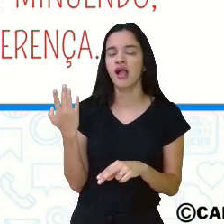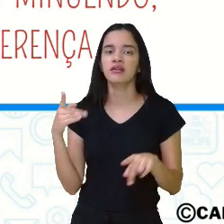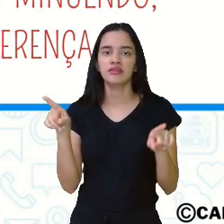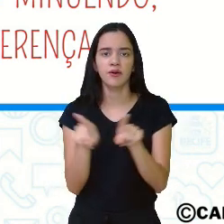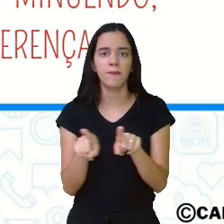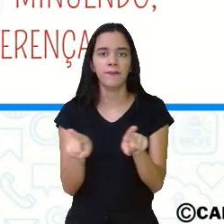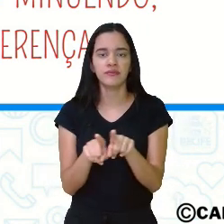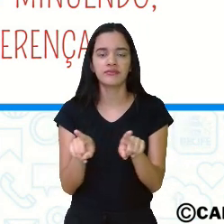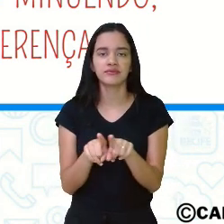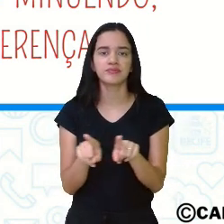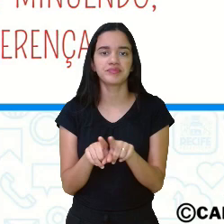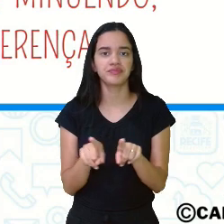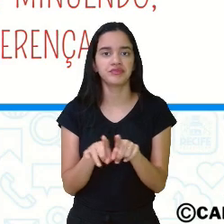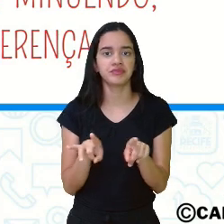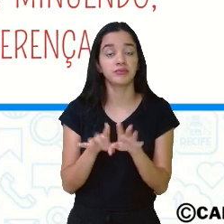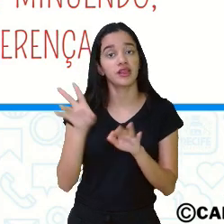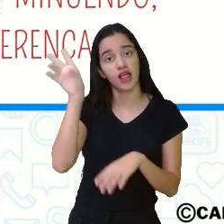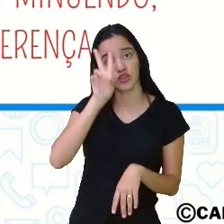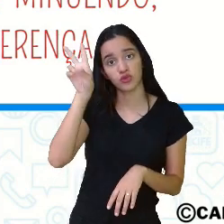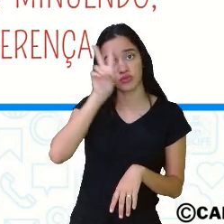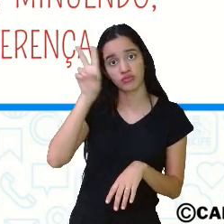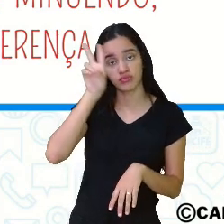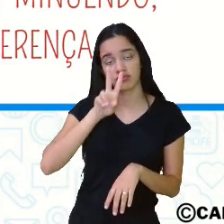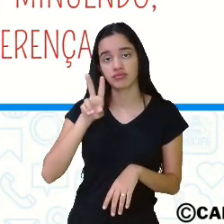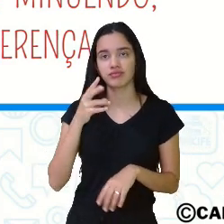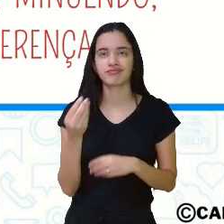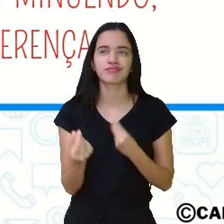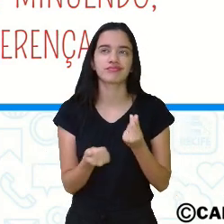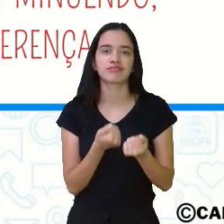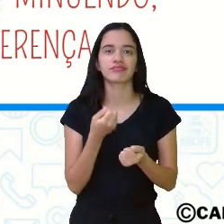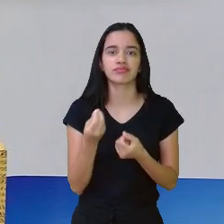também dentro da história das